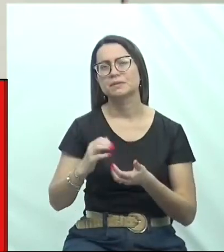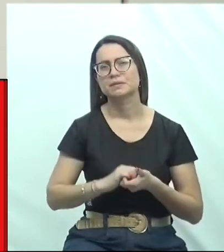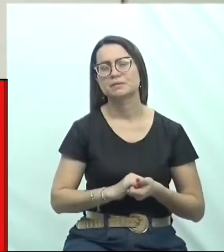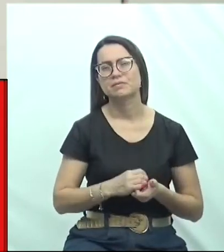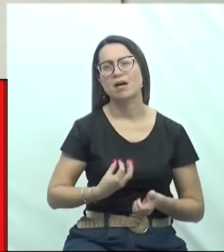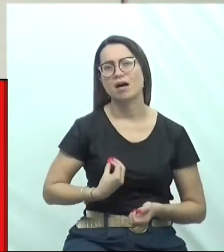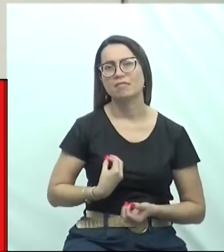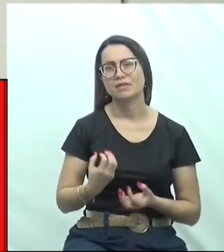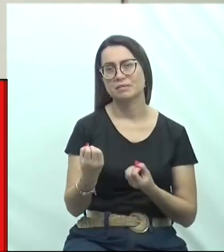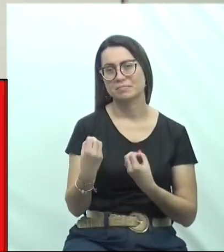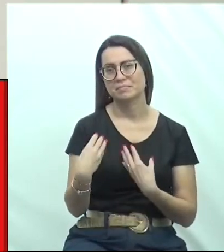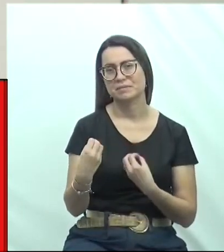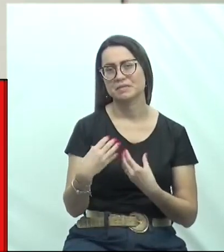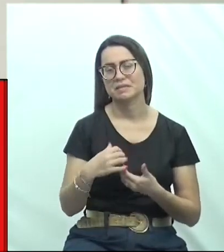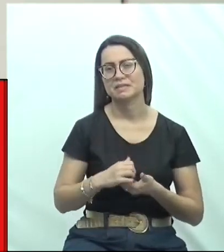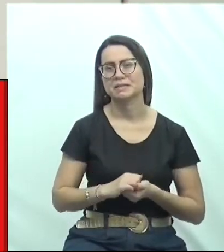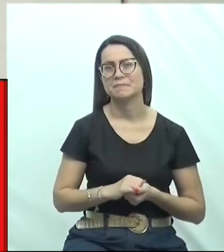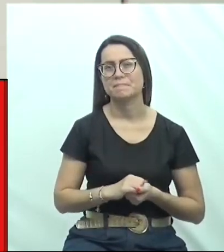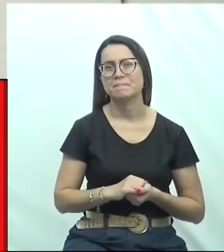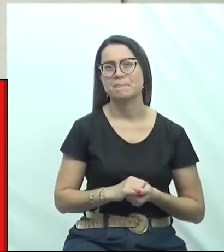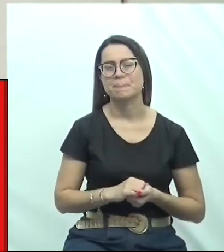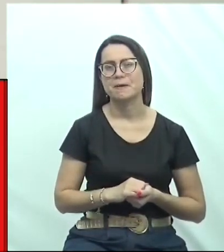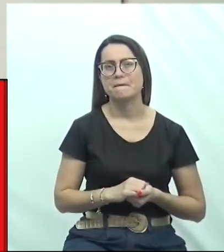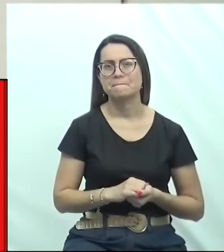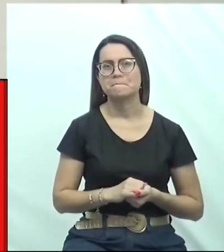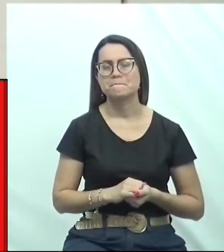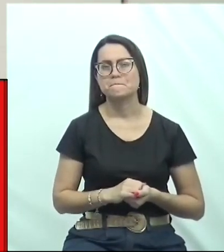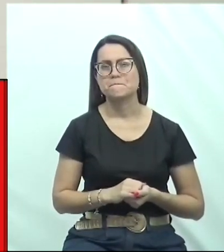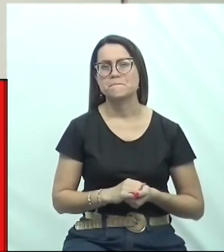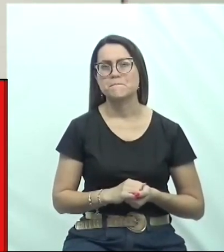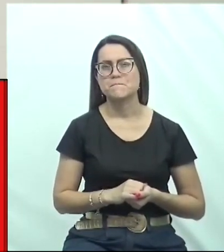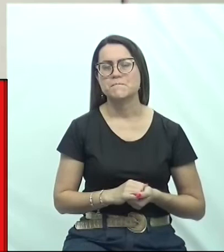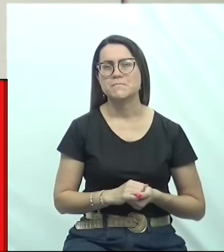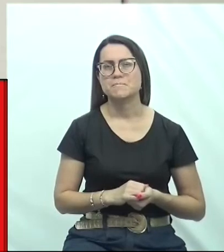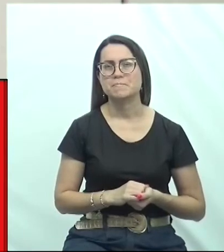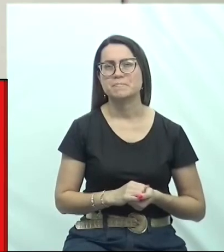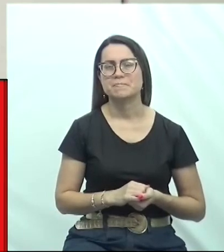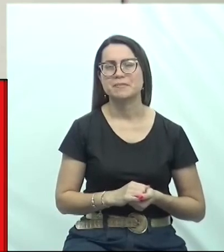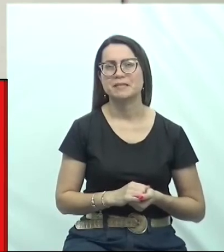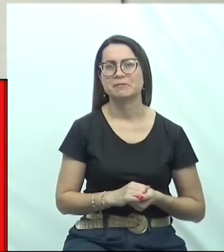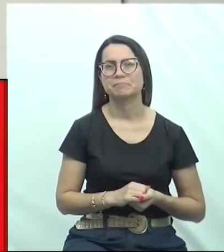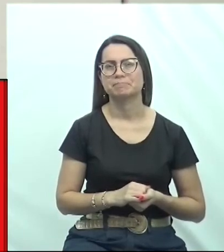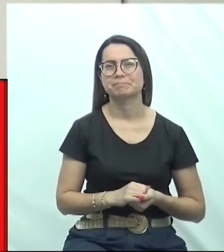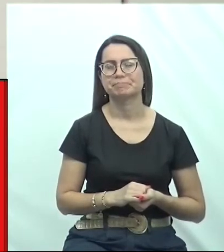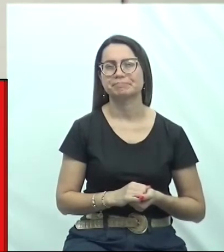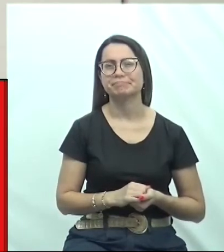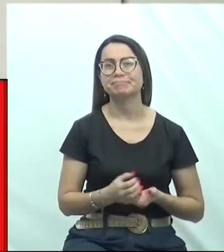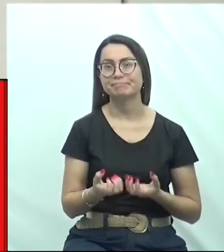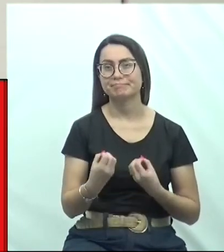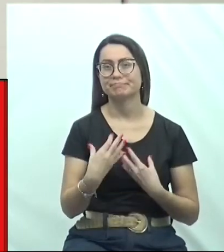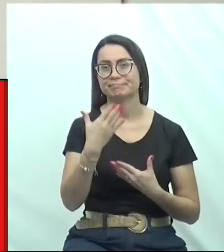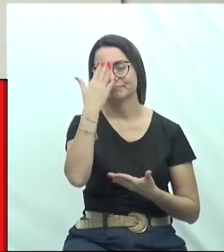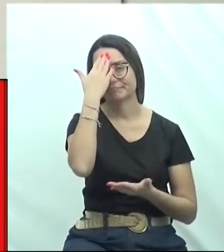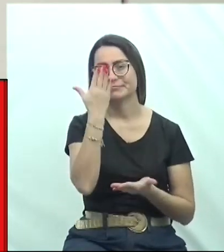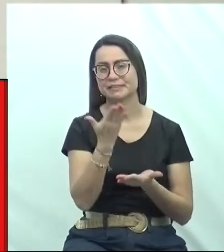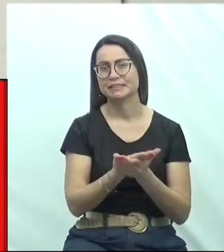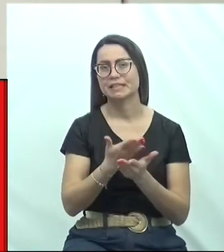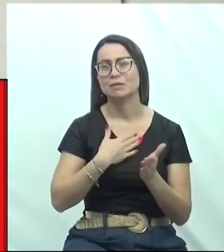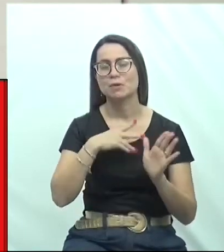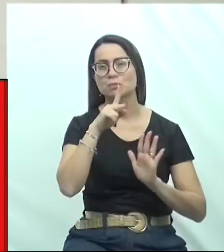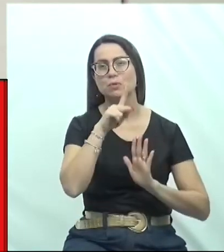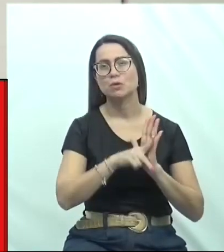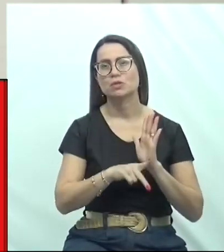né? De onde eu vim, o que eu passei. Muitos não acreditavam nos meus projetos e nunca